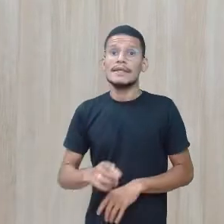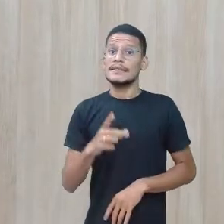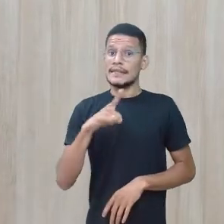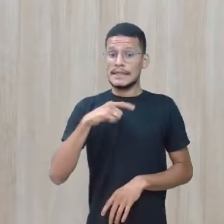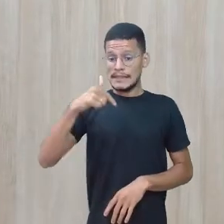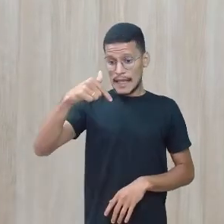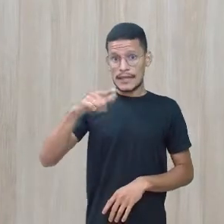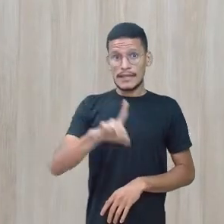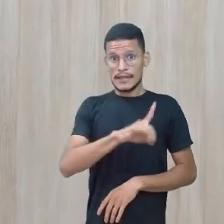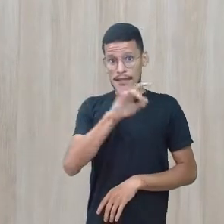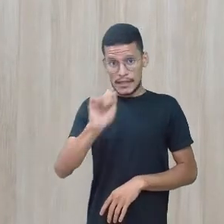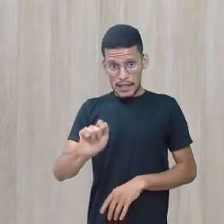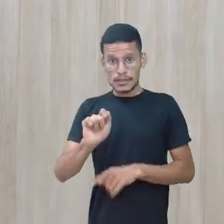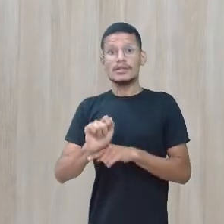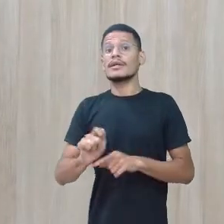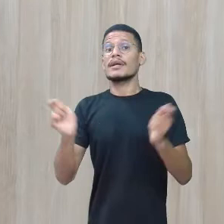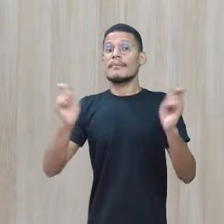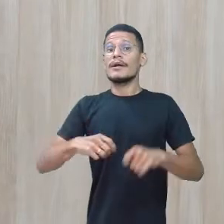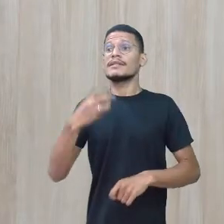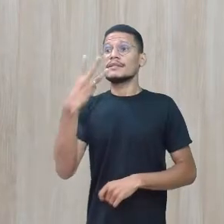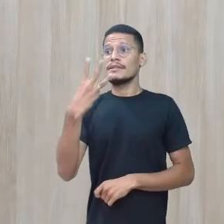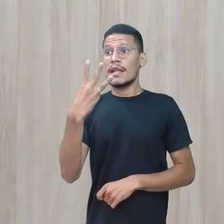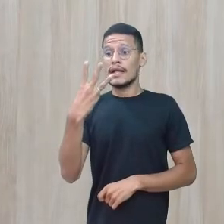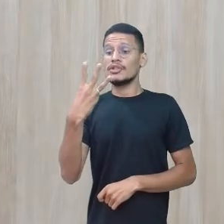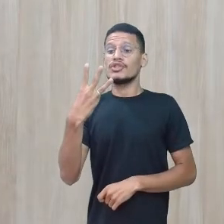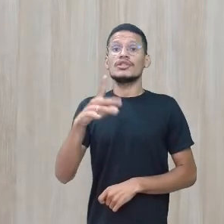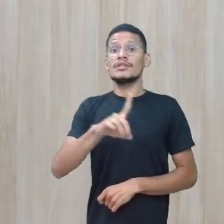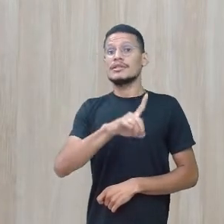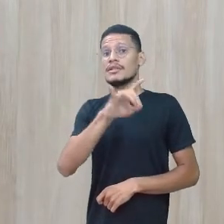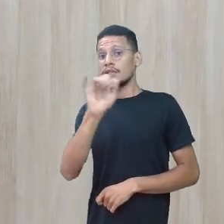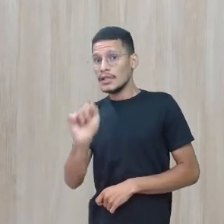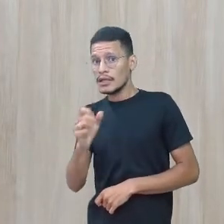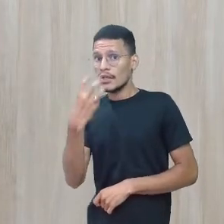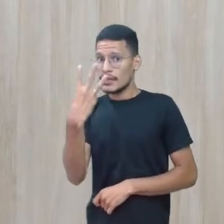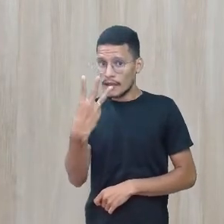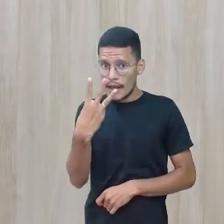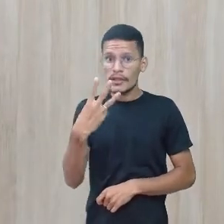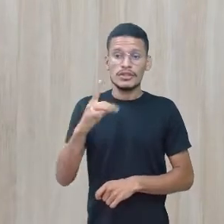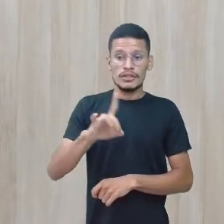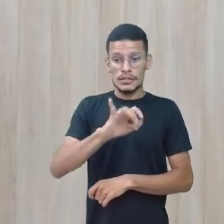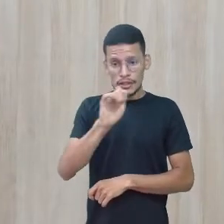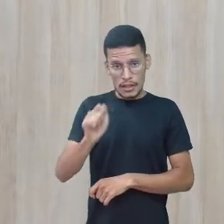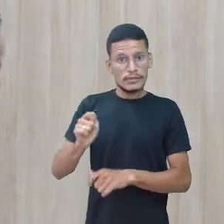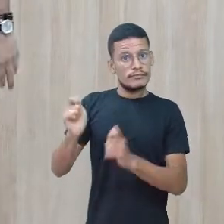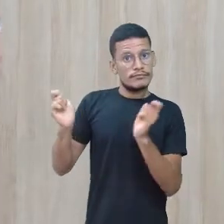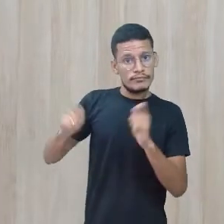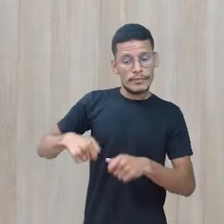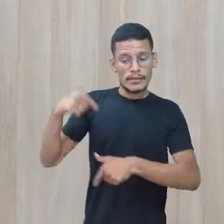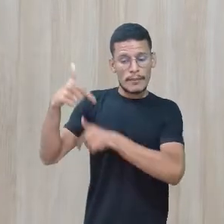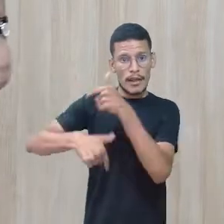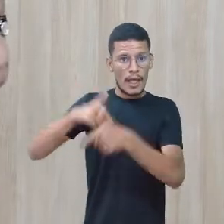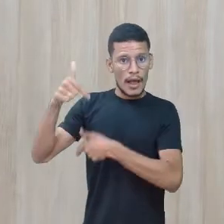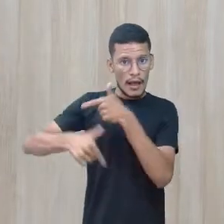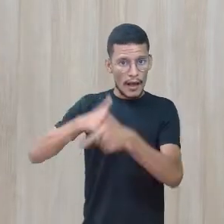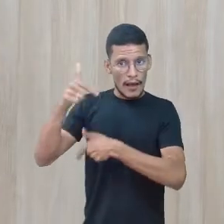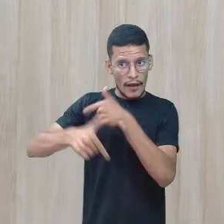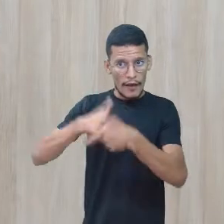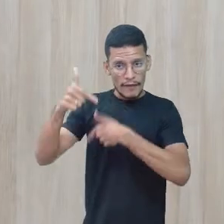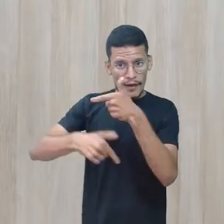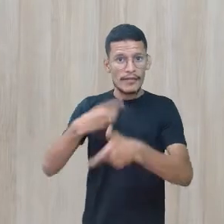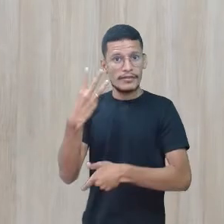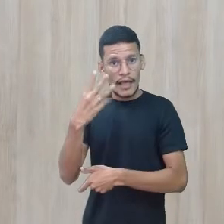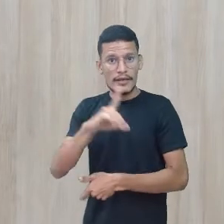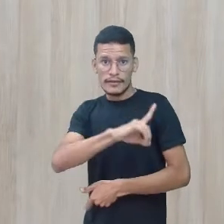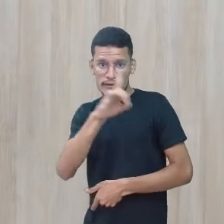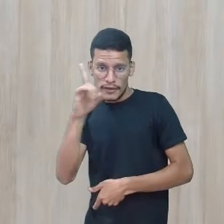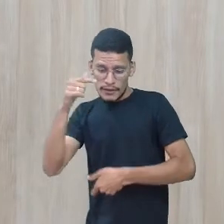terras do senhor, 3 aí, ó, um T de tapioca aí, o T de tomate. Então, eles trabalhavam aqui 3